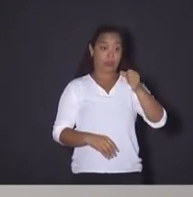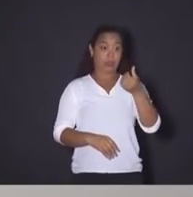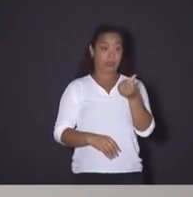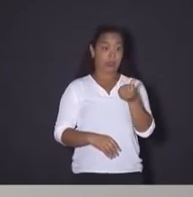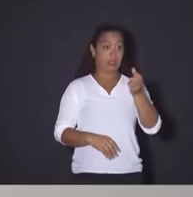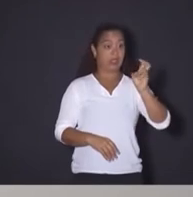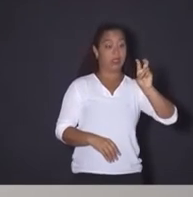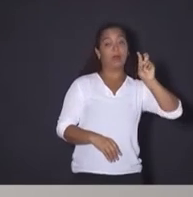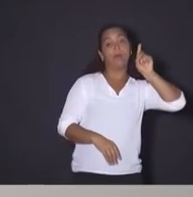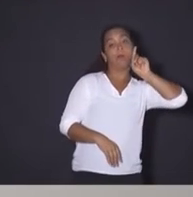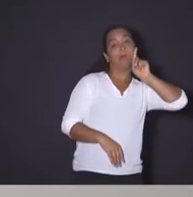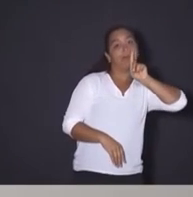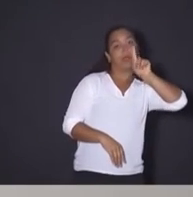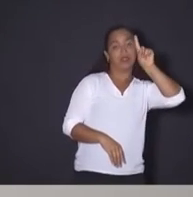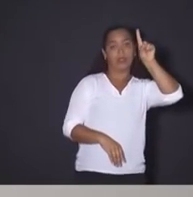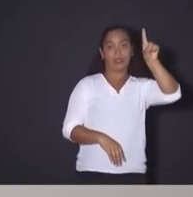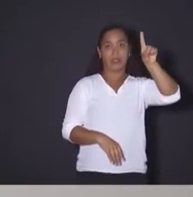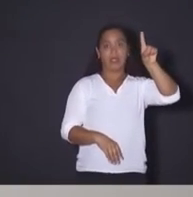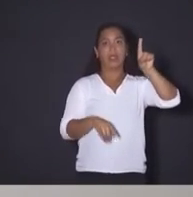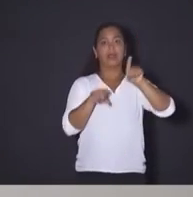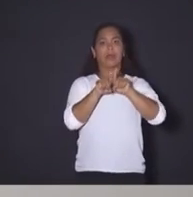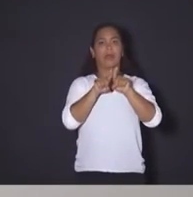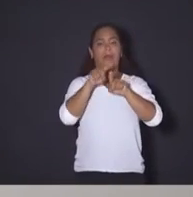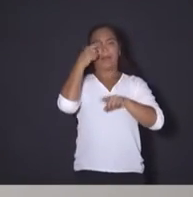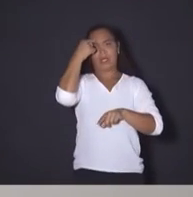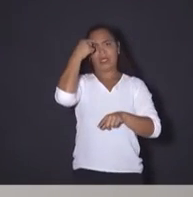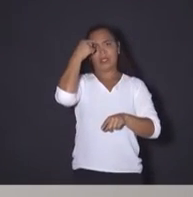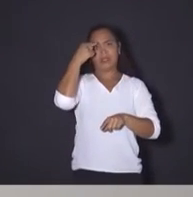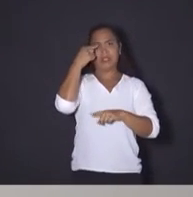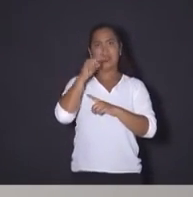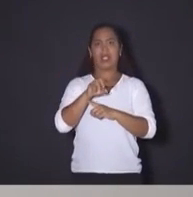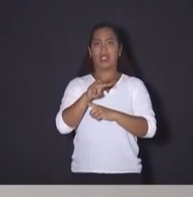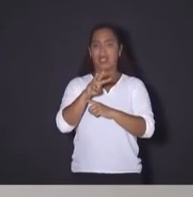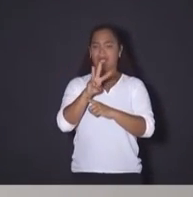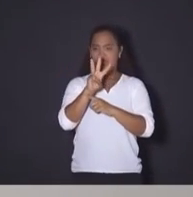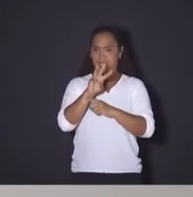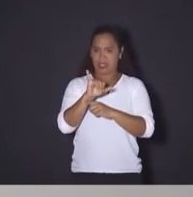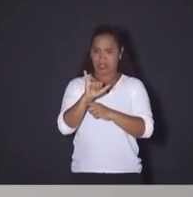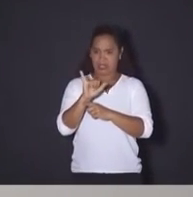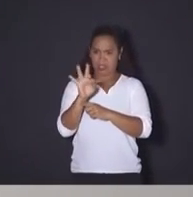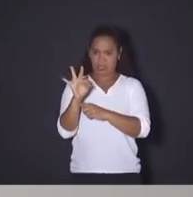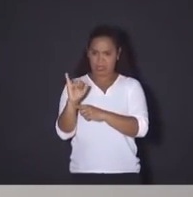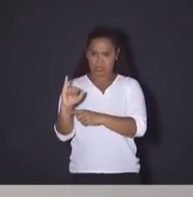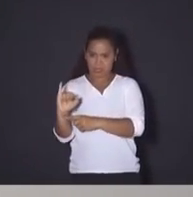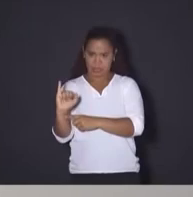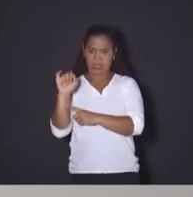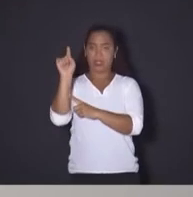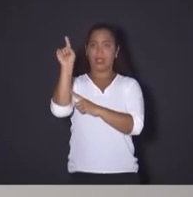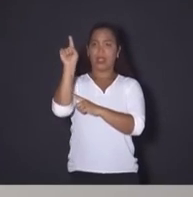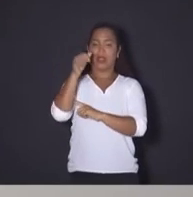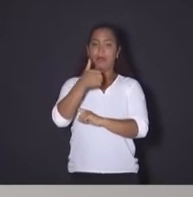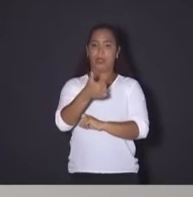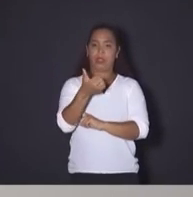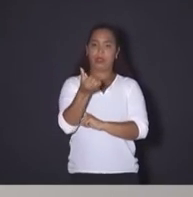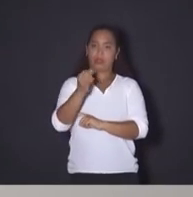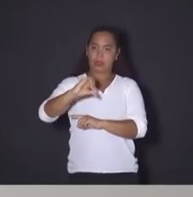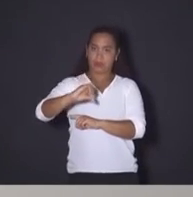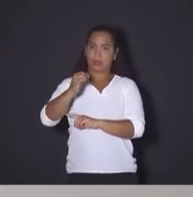e se a gente pensar no haiti desde 1804 qual é a solução das elites coloniais